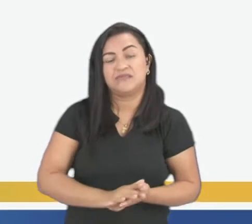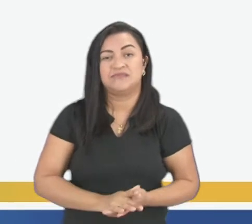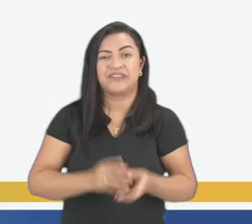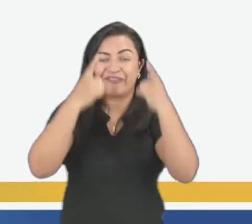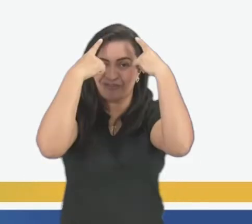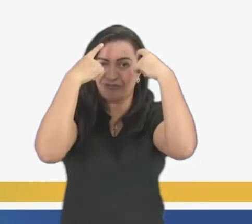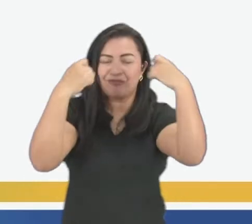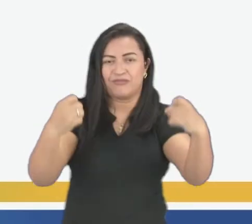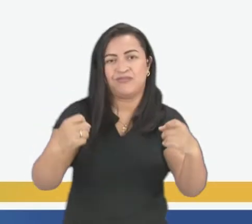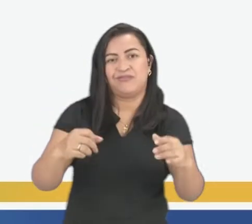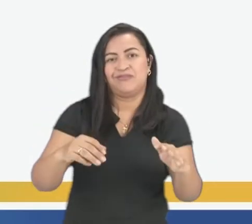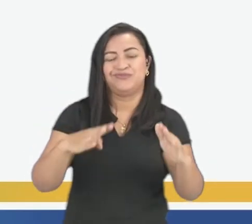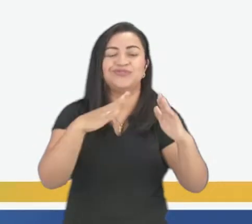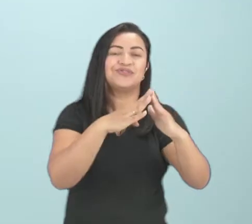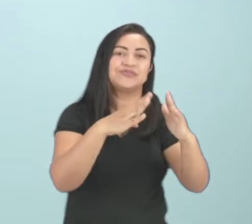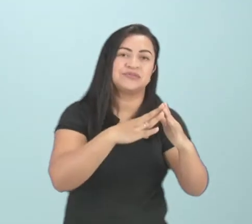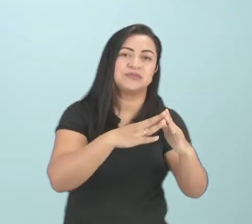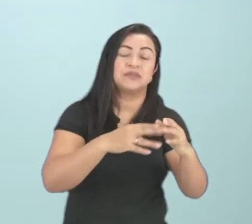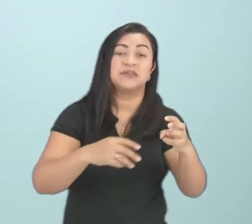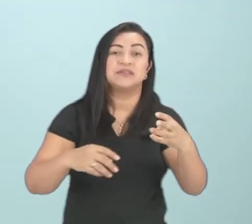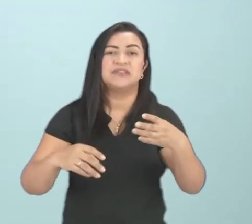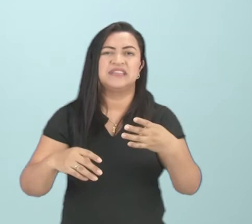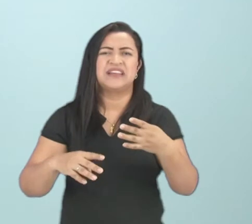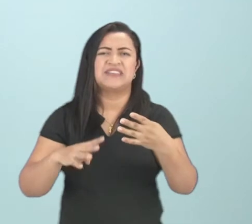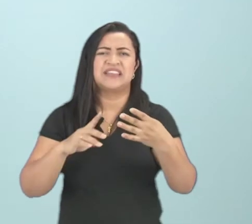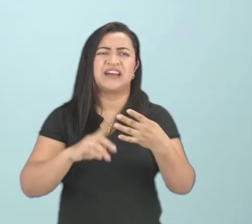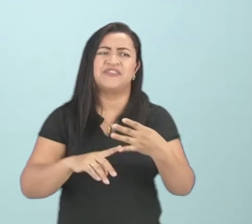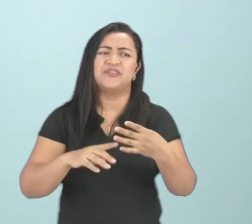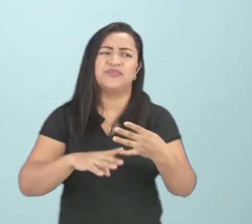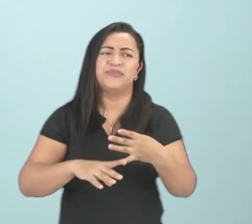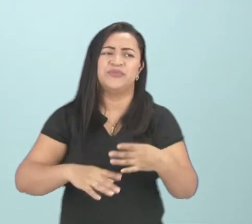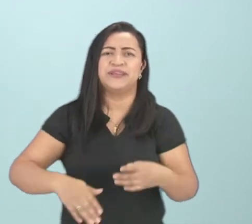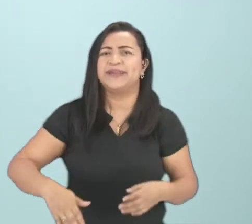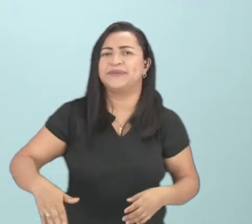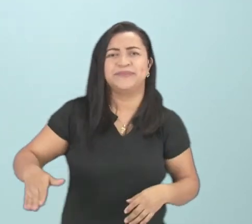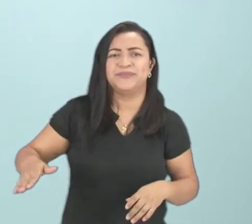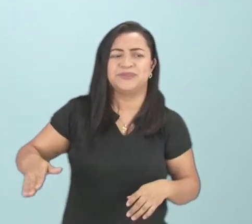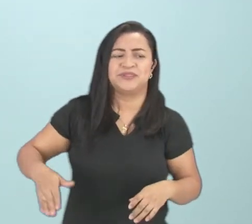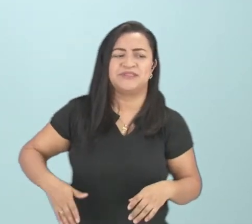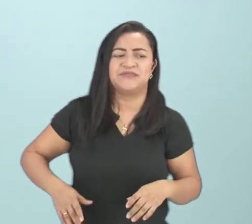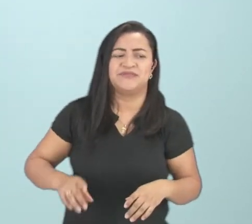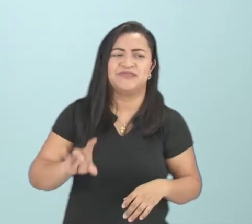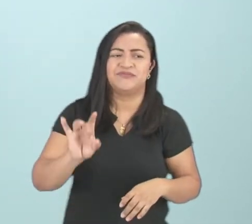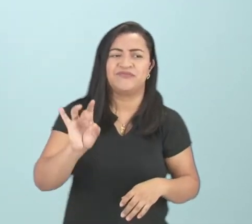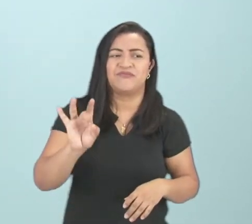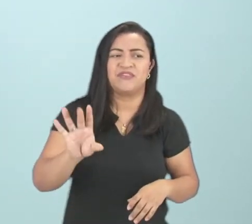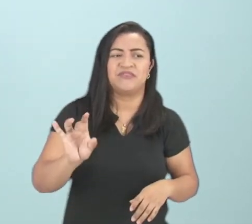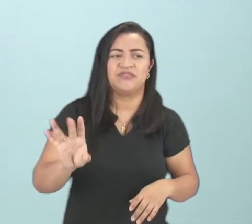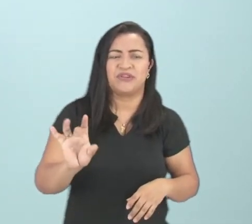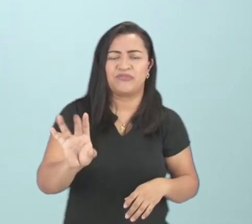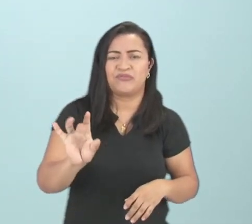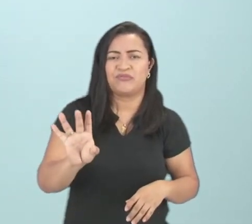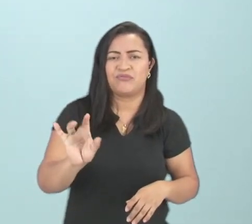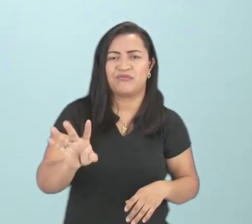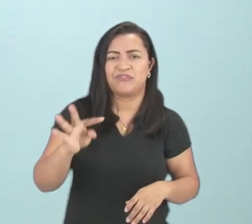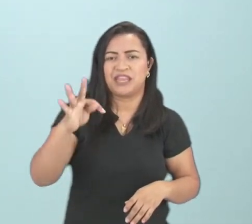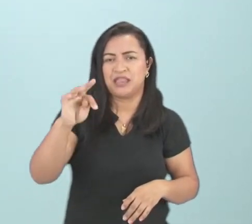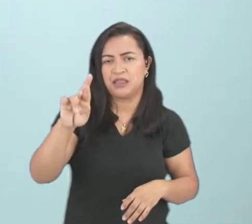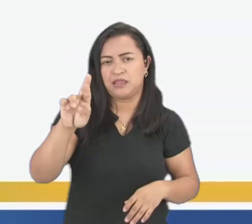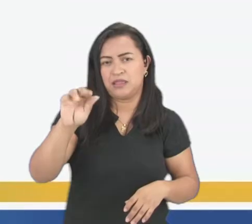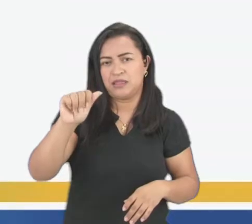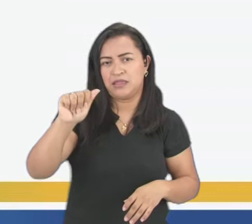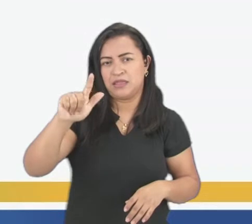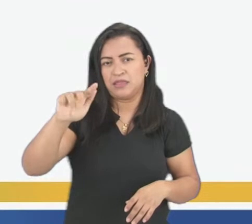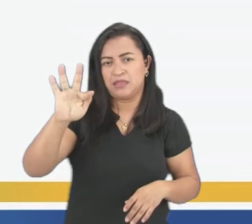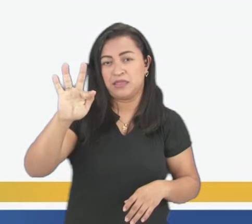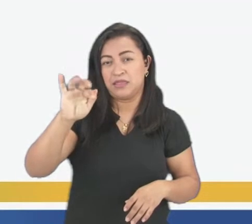narcotráfico. São os 5 itens, né, dessa temática de conflito. É intolerância religiosa. Falta de